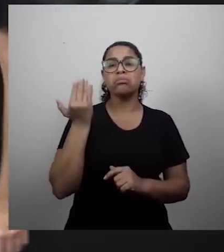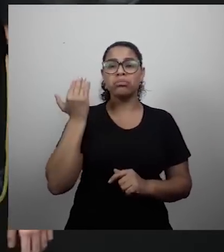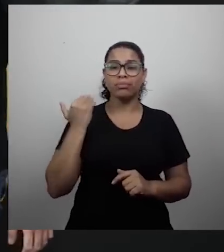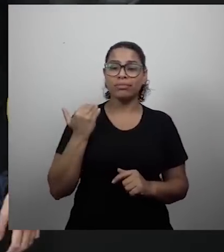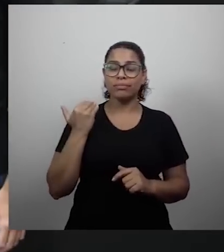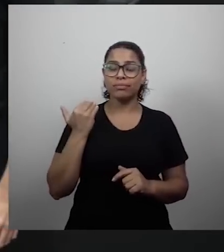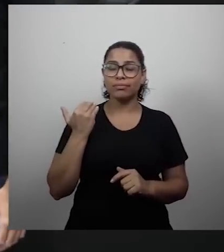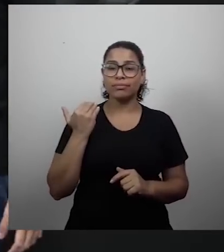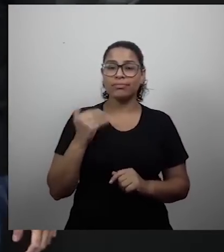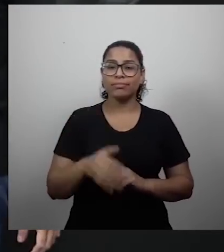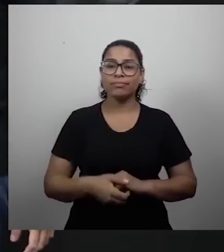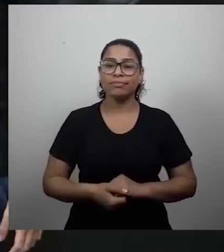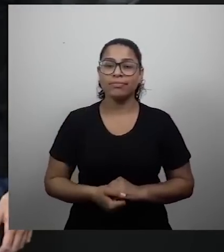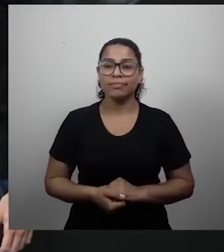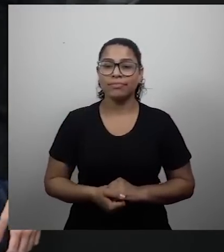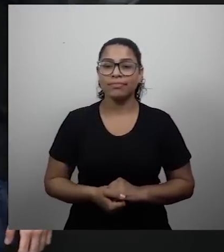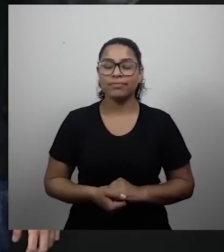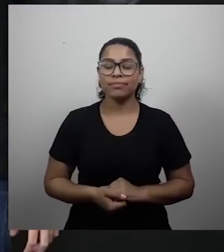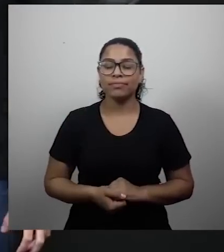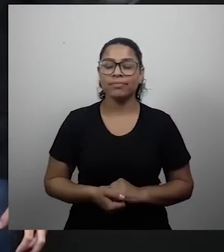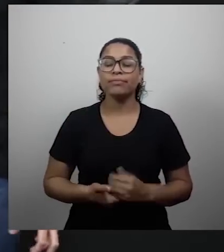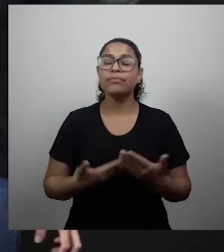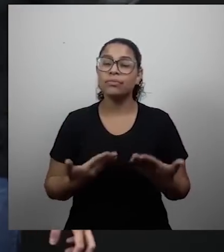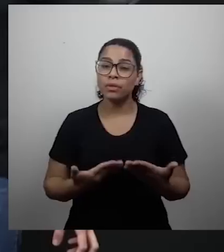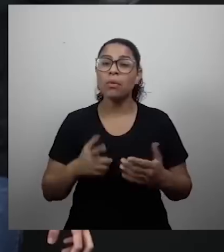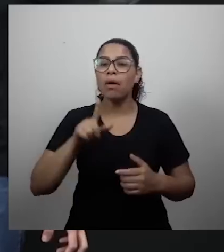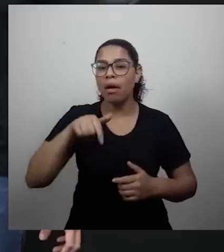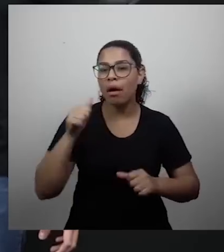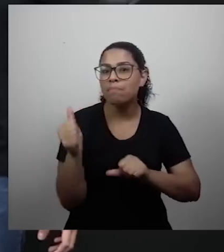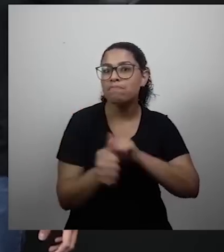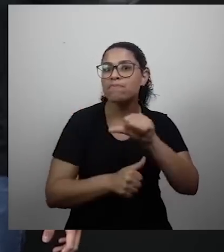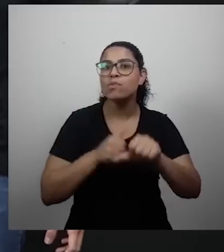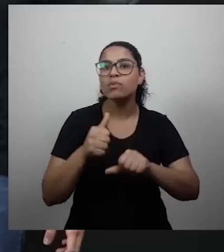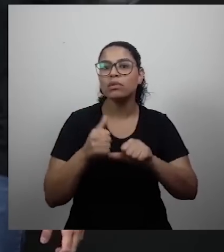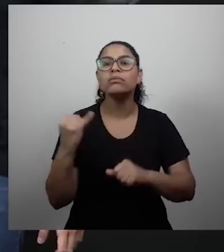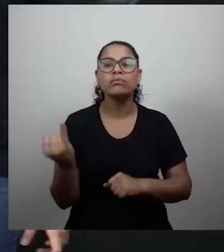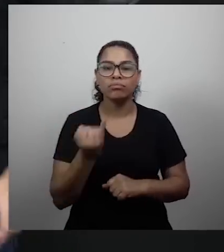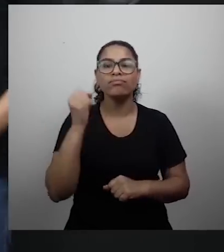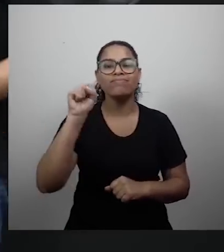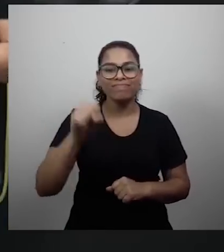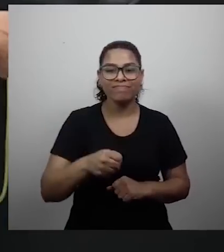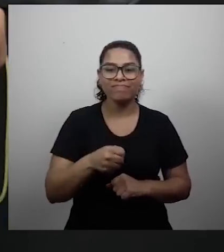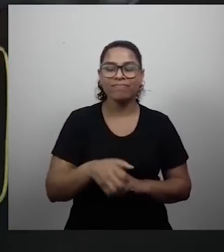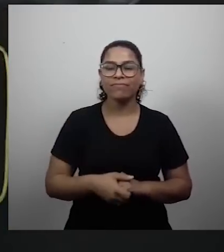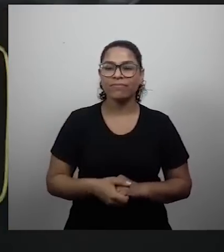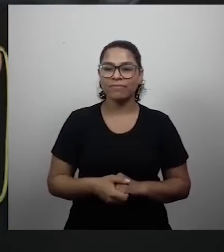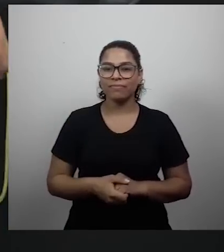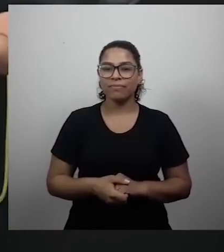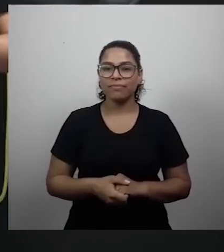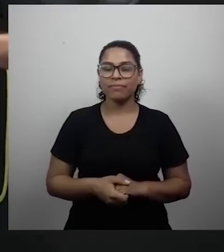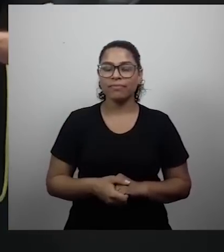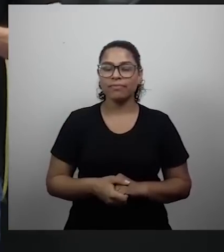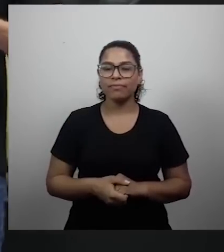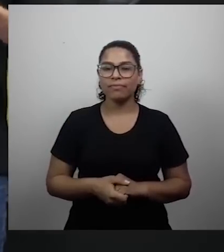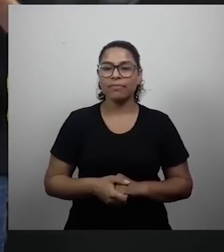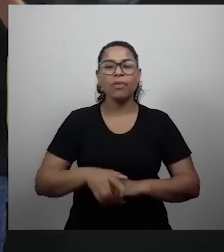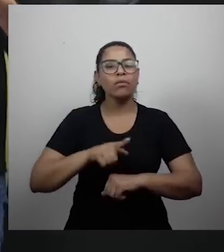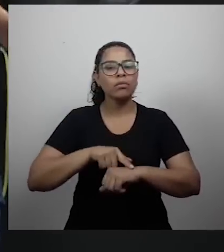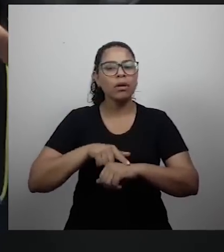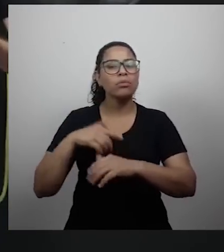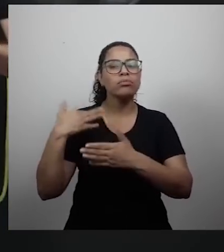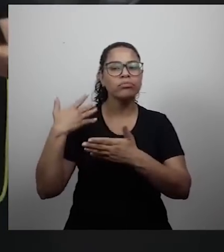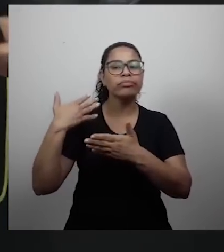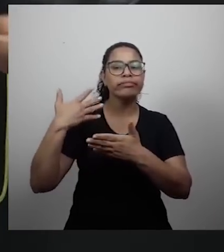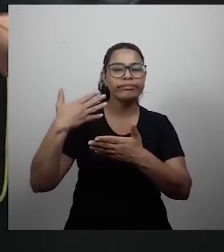ou conseguiam os artesãos. Então isso é uma mudança bastante relevante. A indústria também, ao longo do tempo e conforme ela